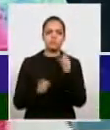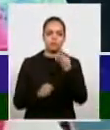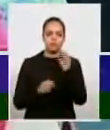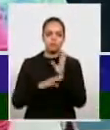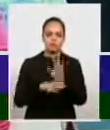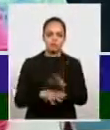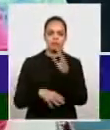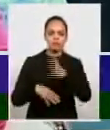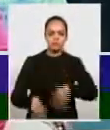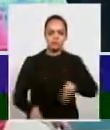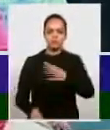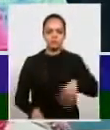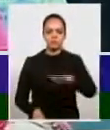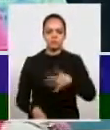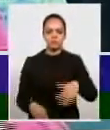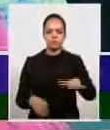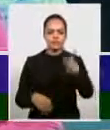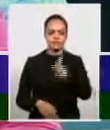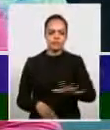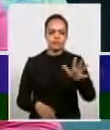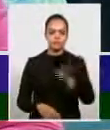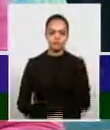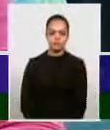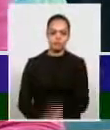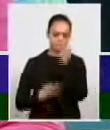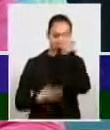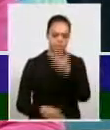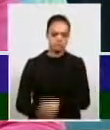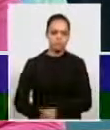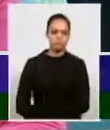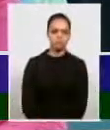atender a sociedade de modo geral.